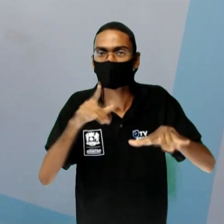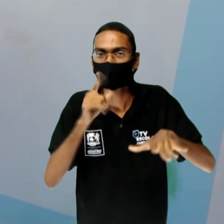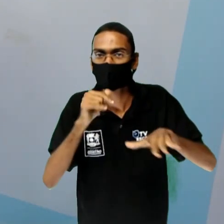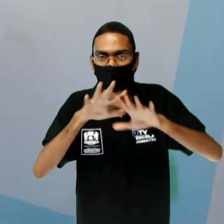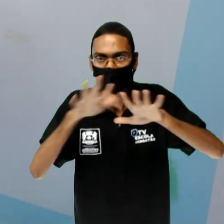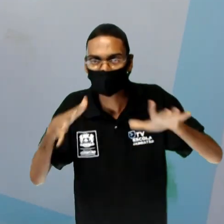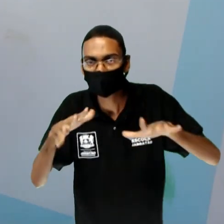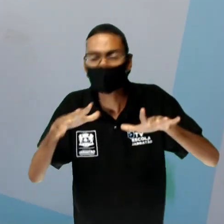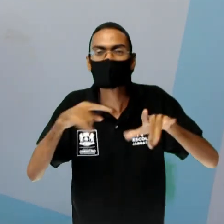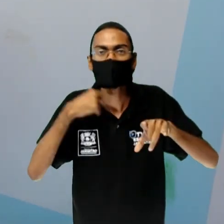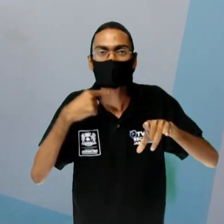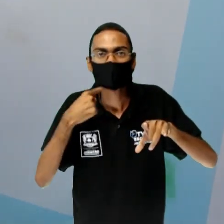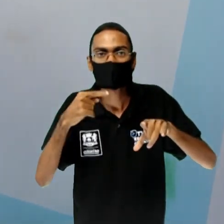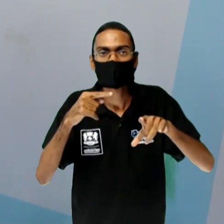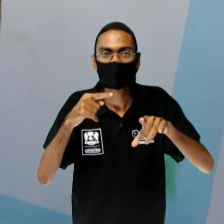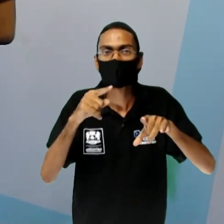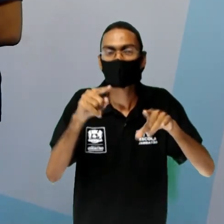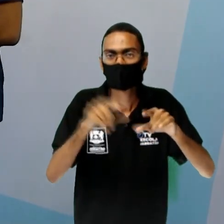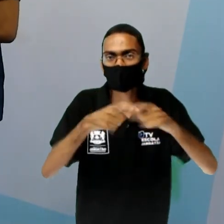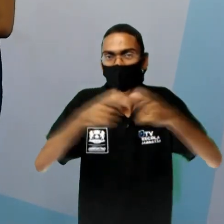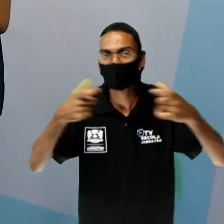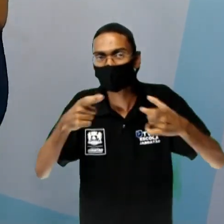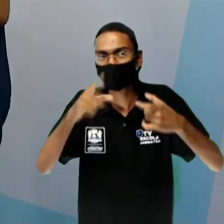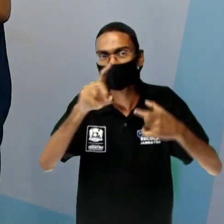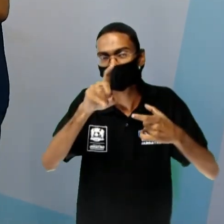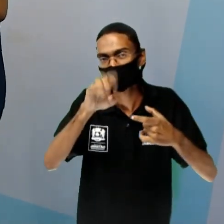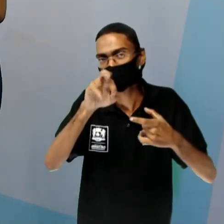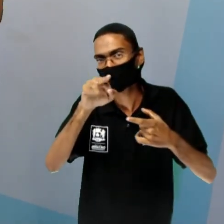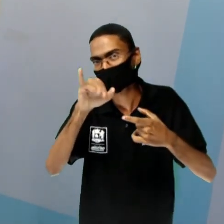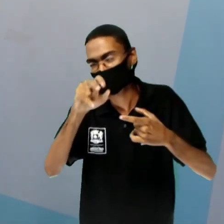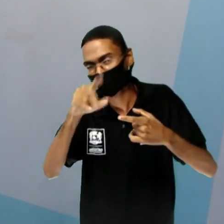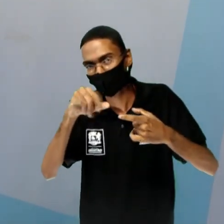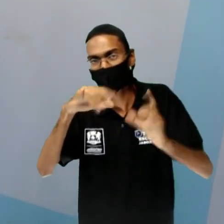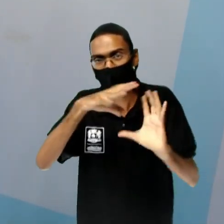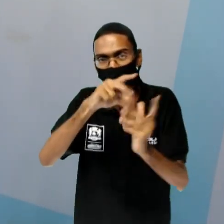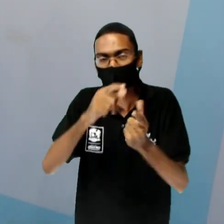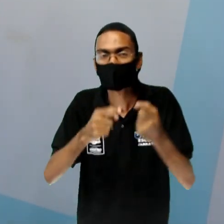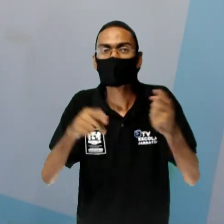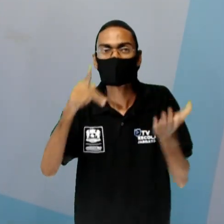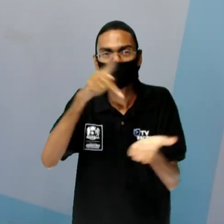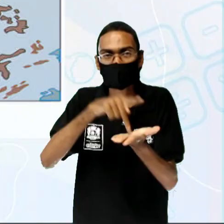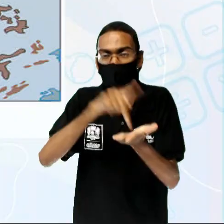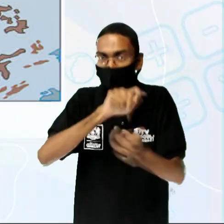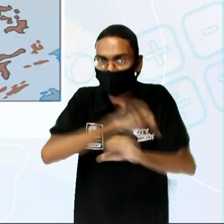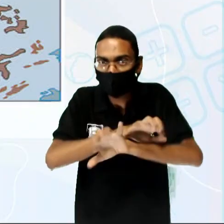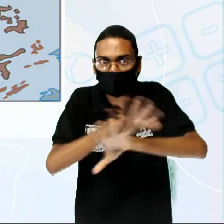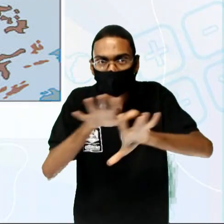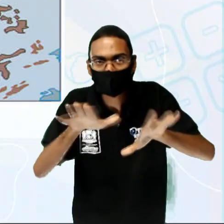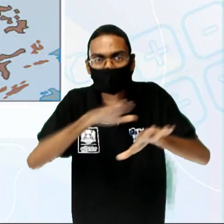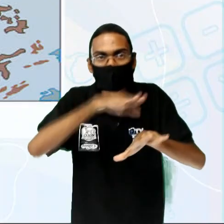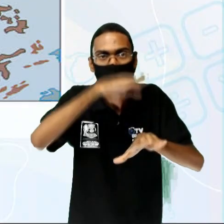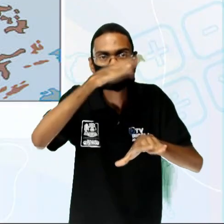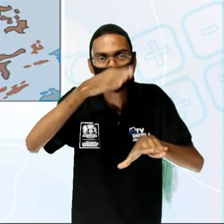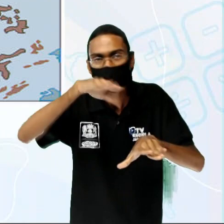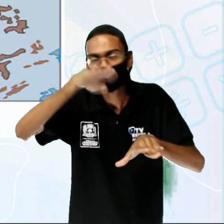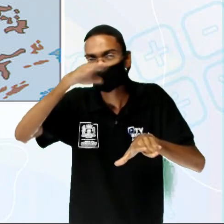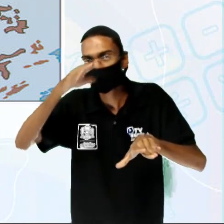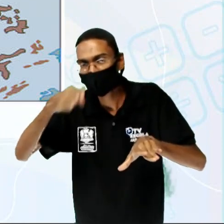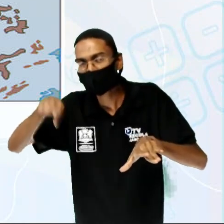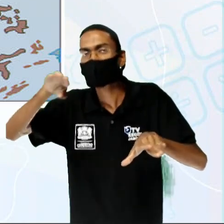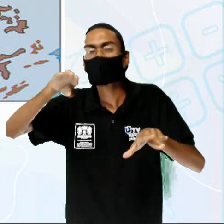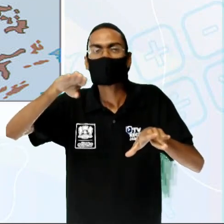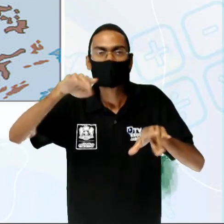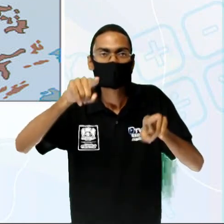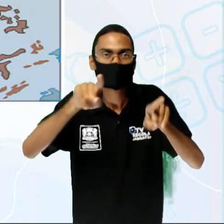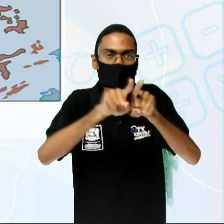mundo. Tranquilo? Então vamos lá. Bom, aqui está essa distribuição do relevo, né? O planalto está aqui as altas